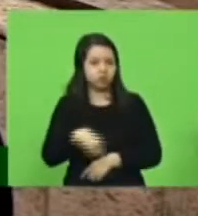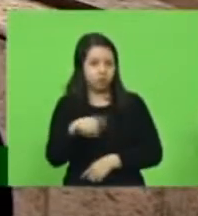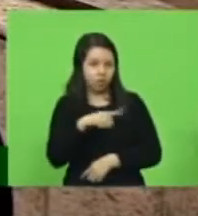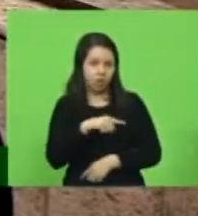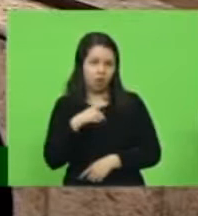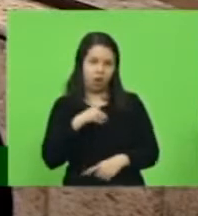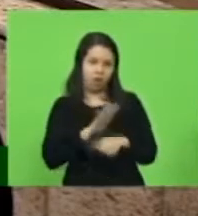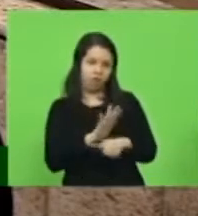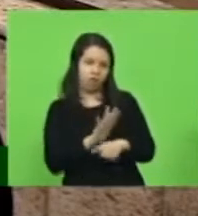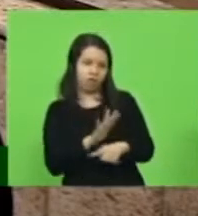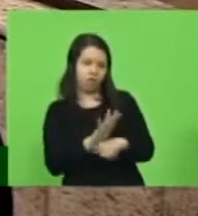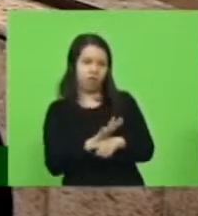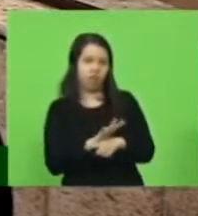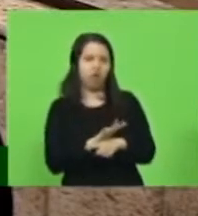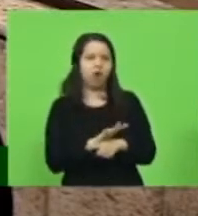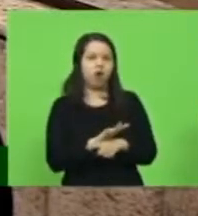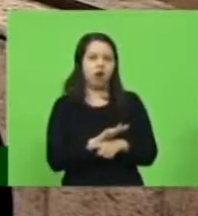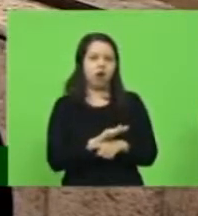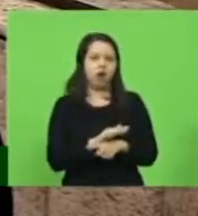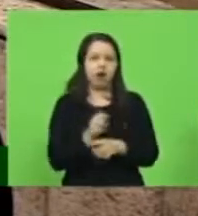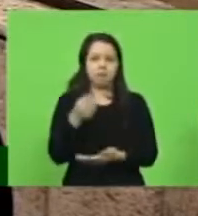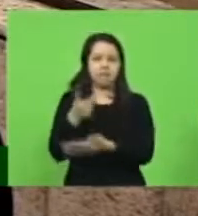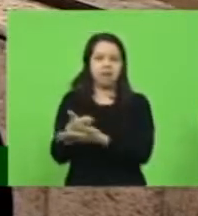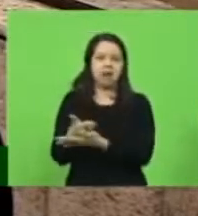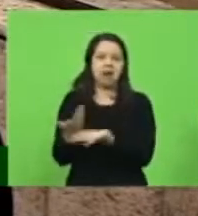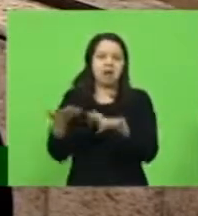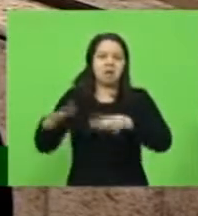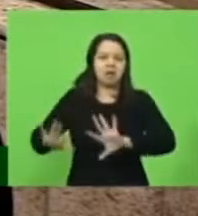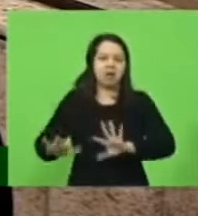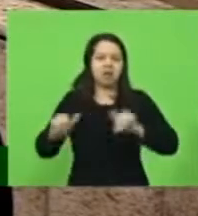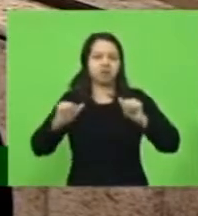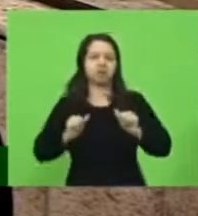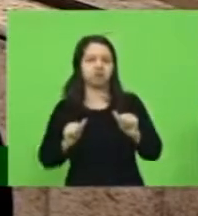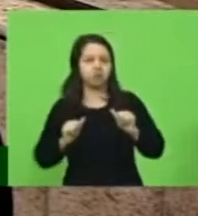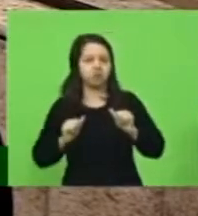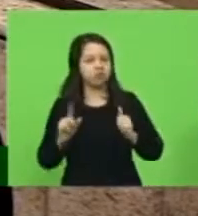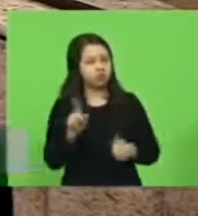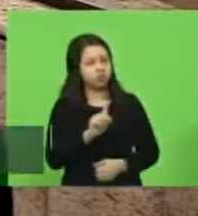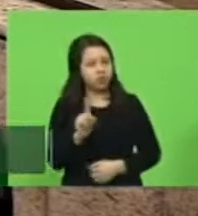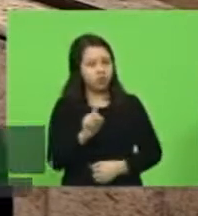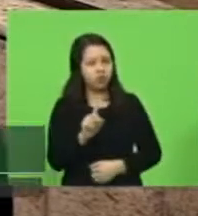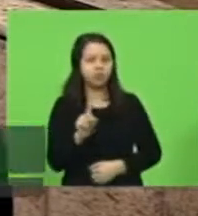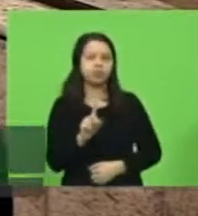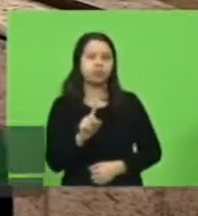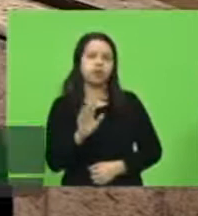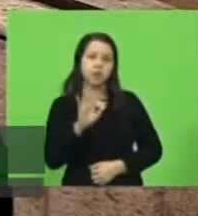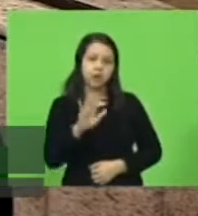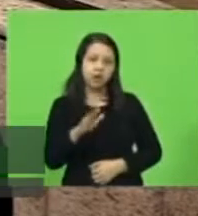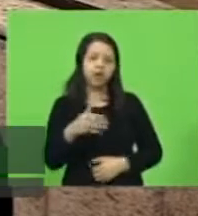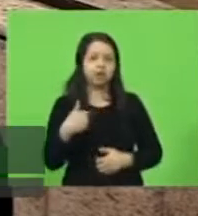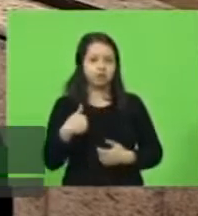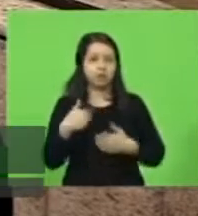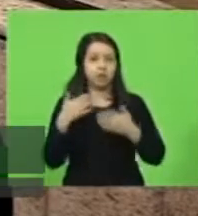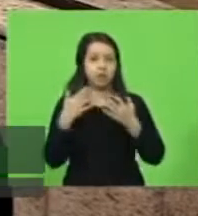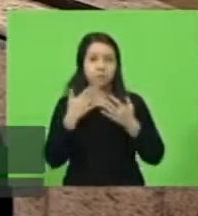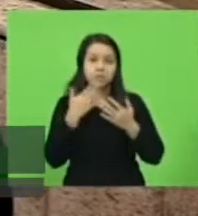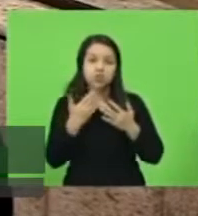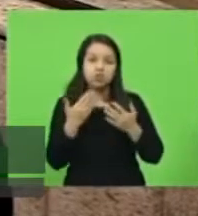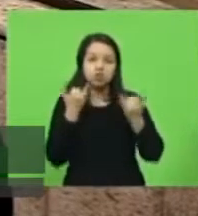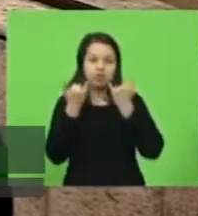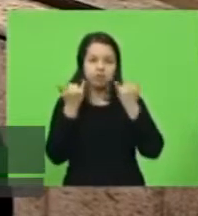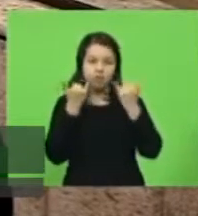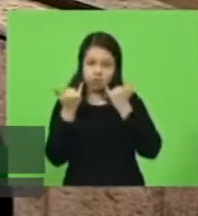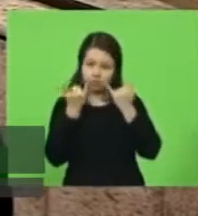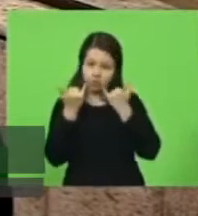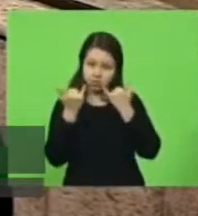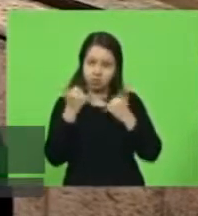favor também da inadimplência por inadimplência, mas que se observe, por isso o meu pedido é de informação para